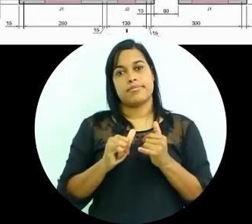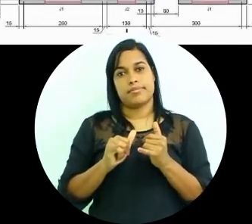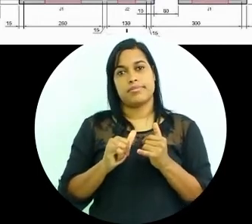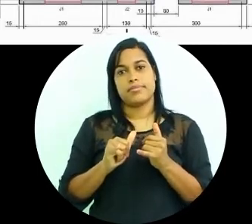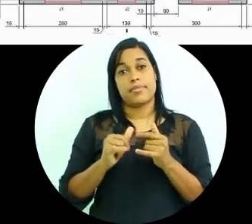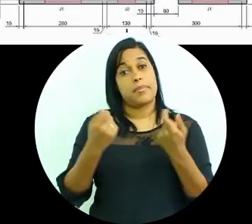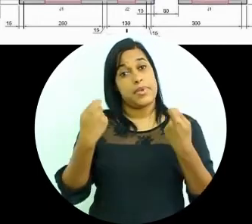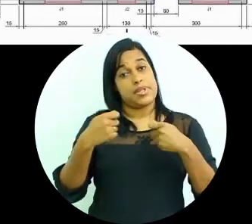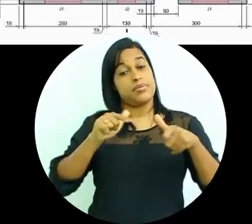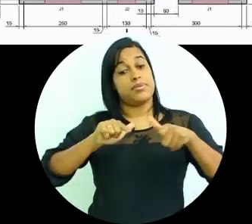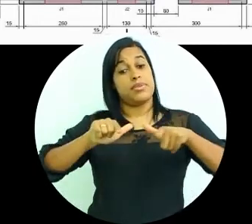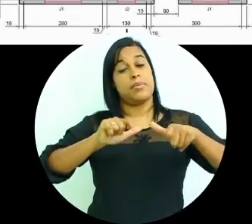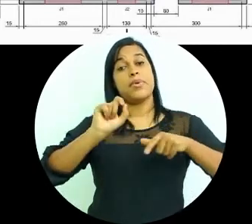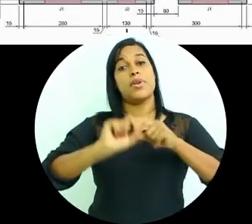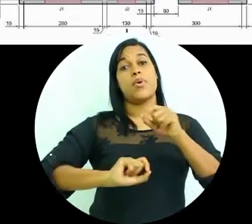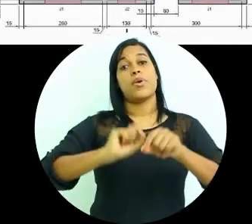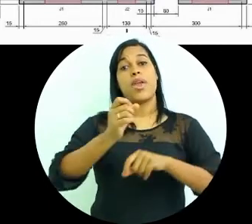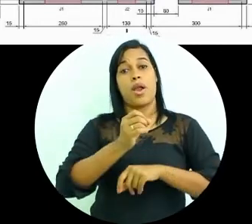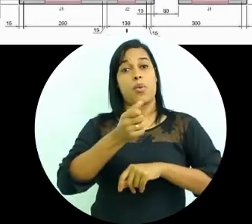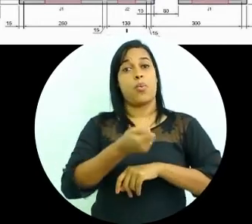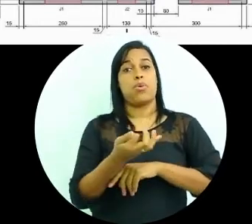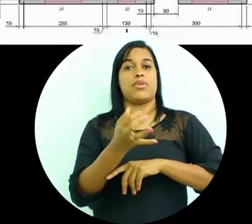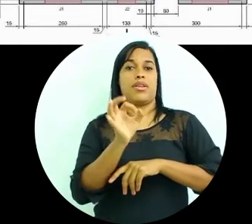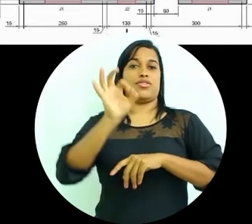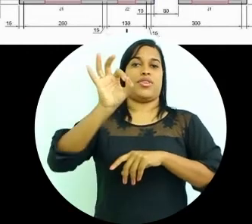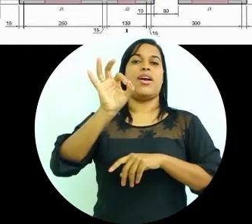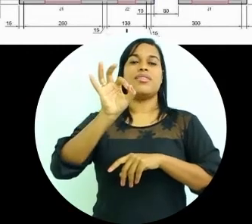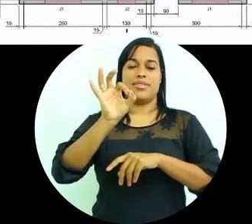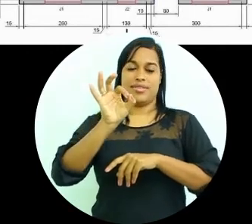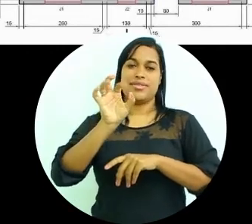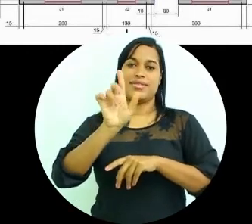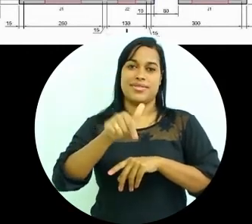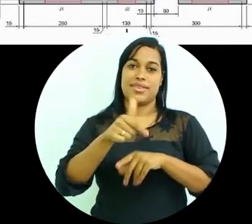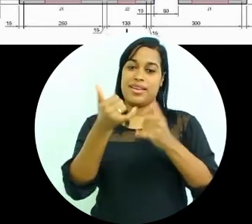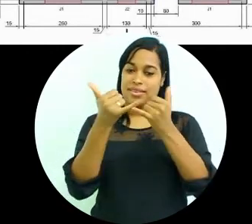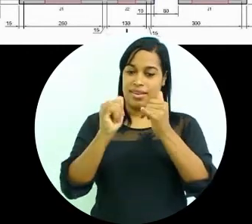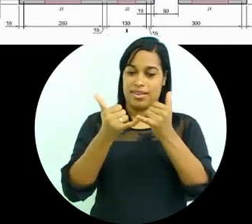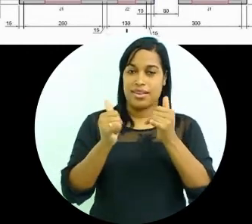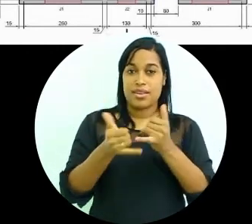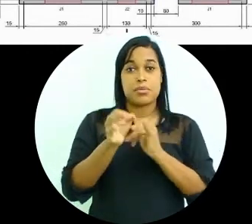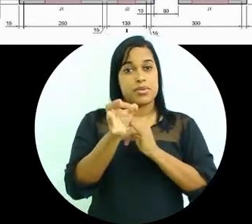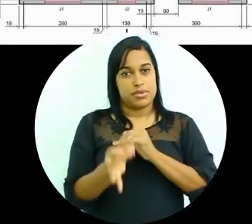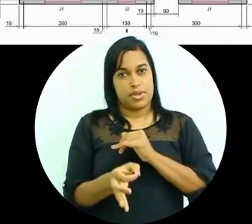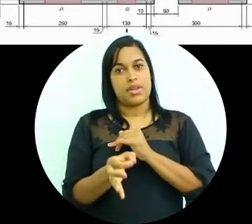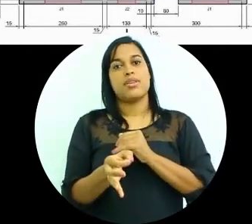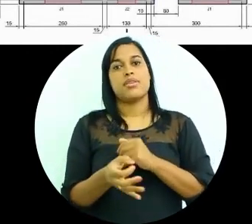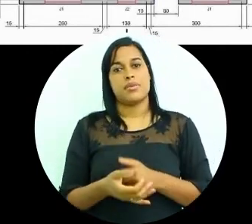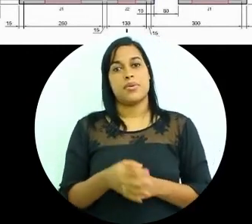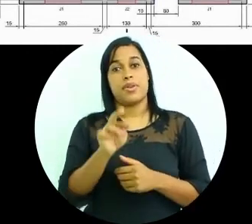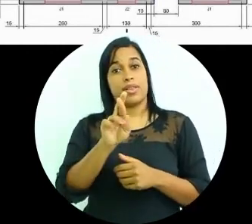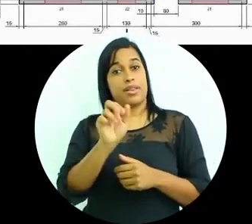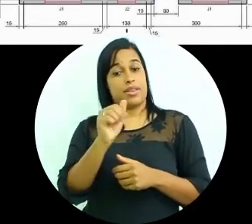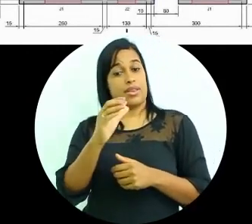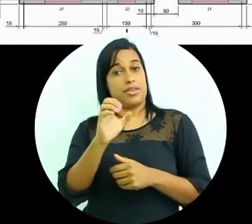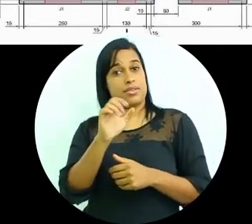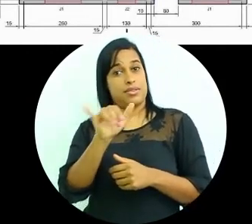precisamos trabalhar a escala da linha para que a representação seja correta,